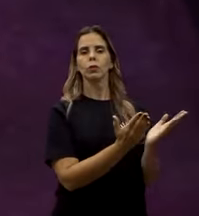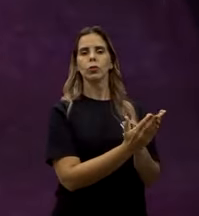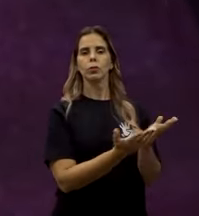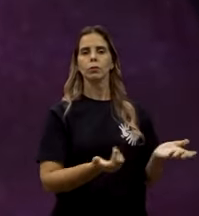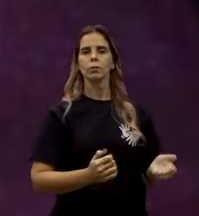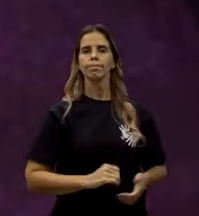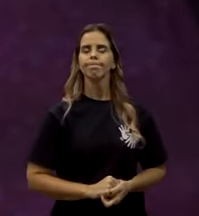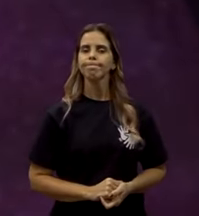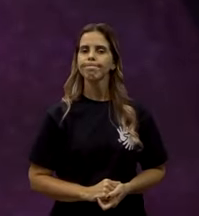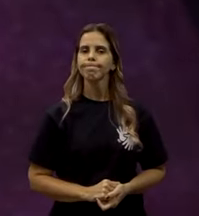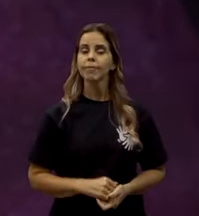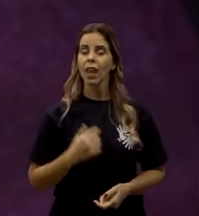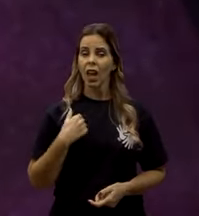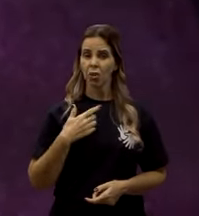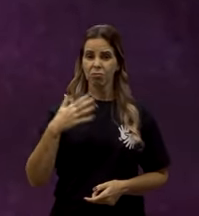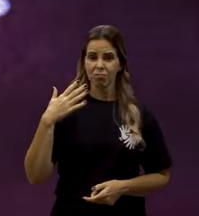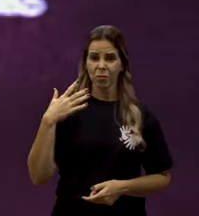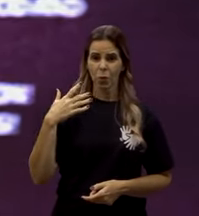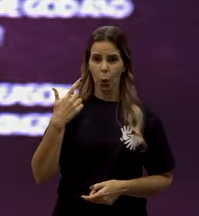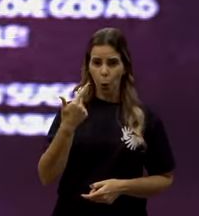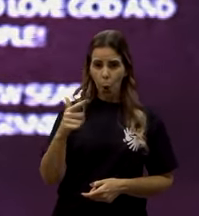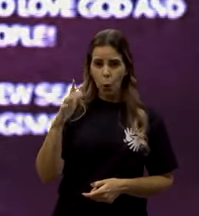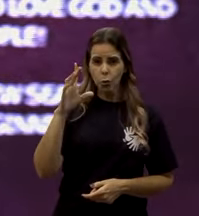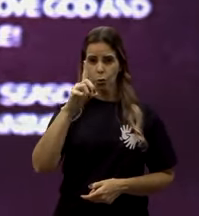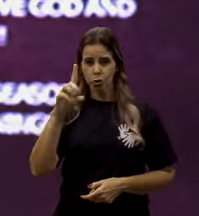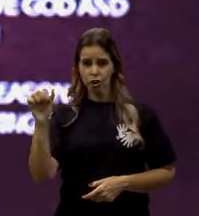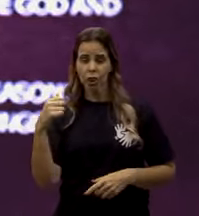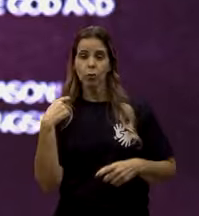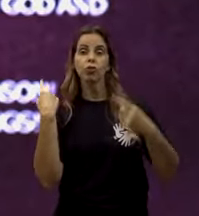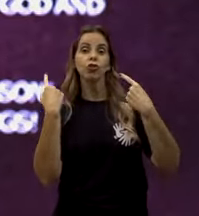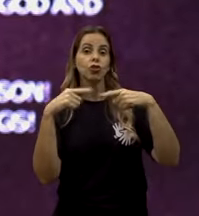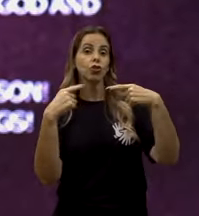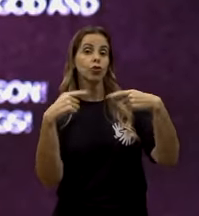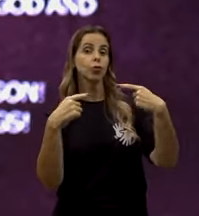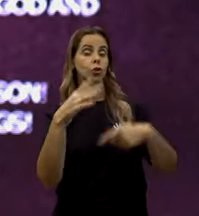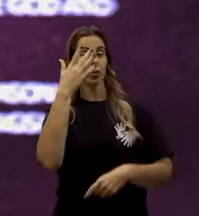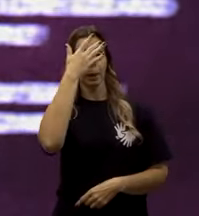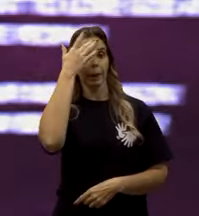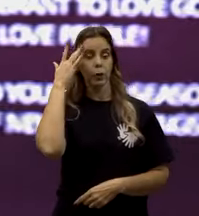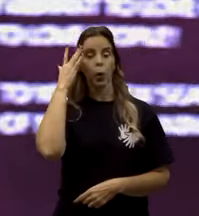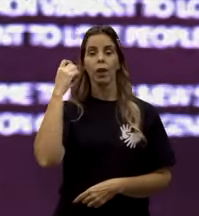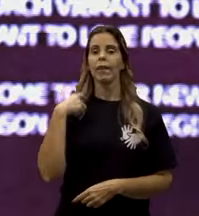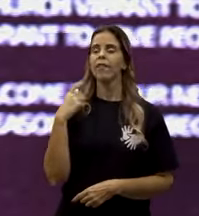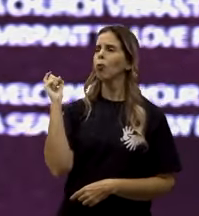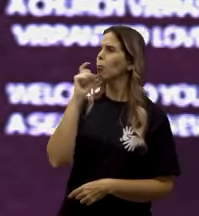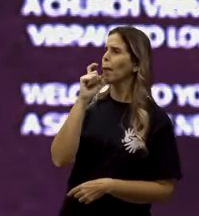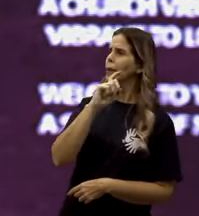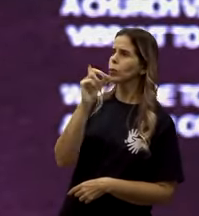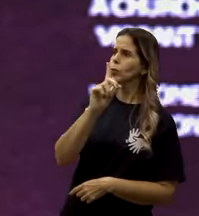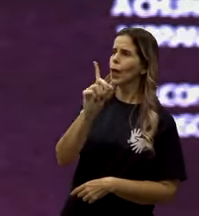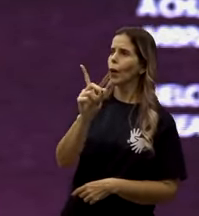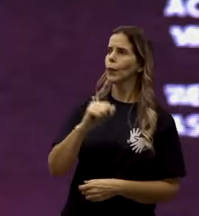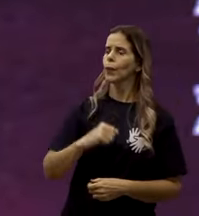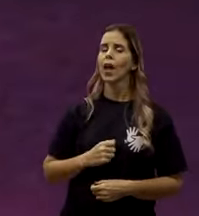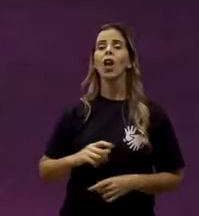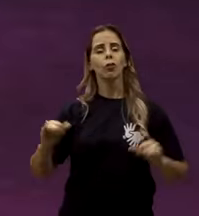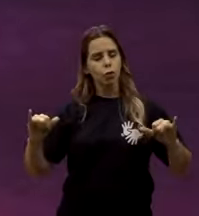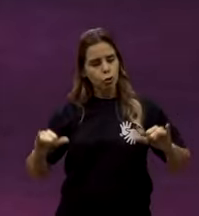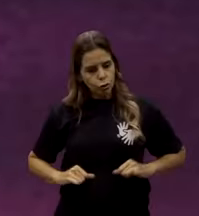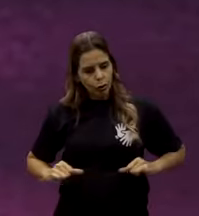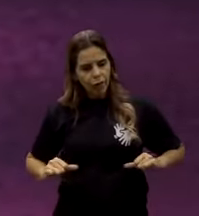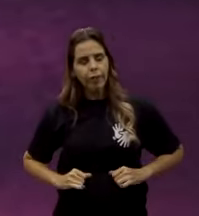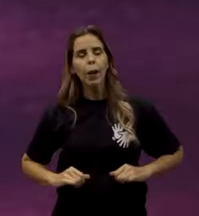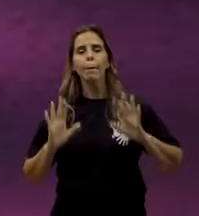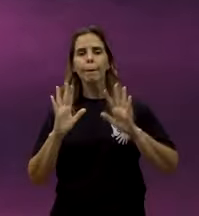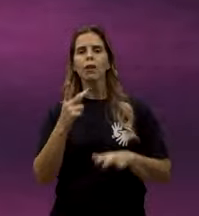Mento Eu não falo mentira desculpe você com a gente que fala mentira eu não falo eu vou sofrer por falar a verdade mas não falo mentira